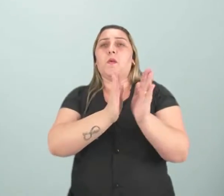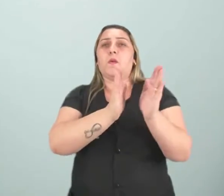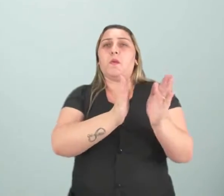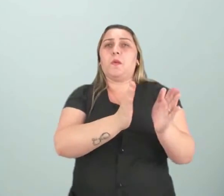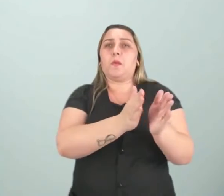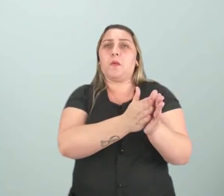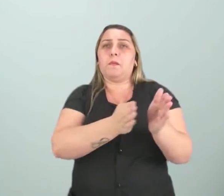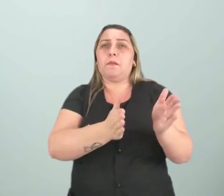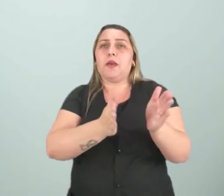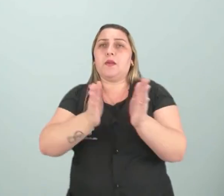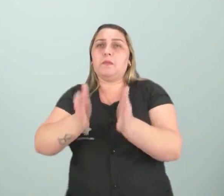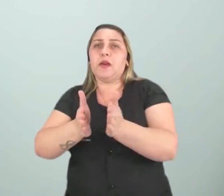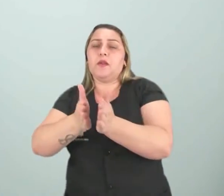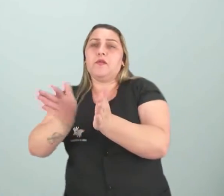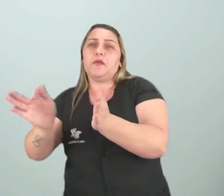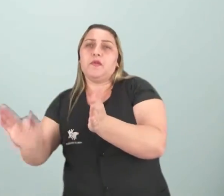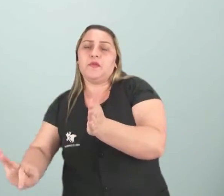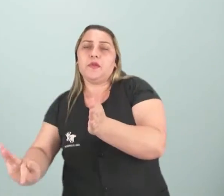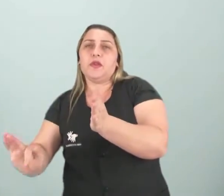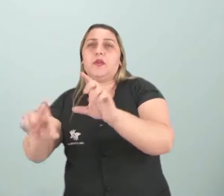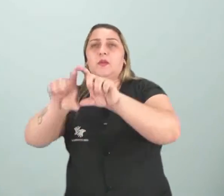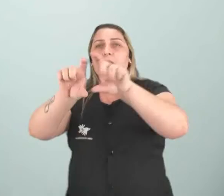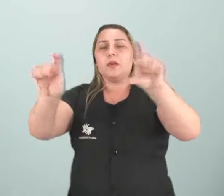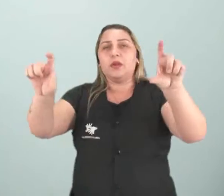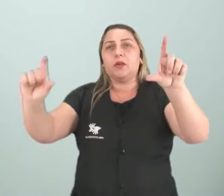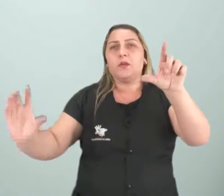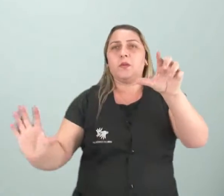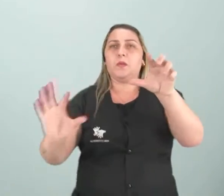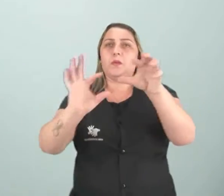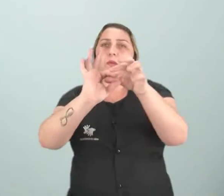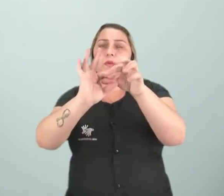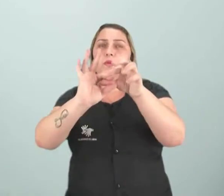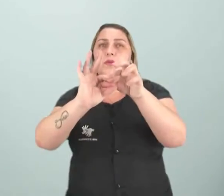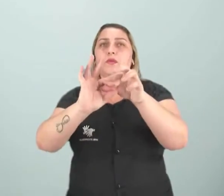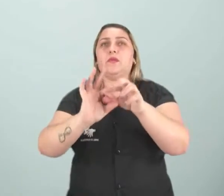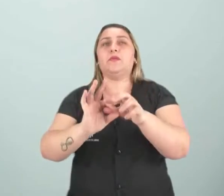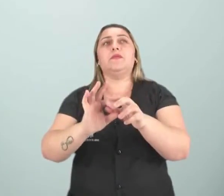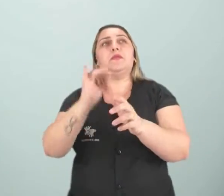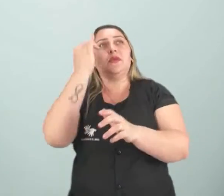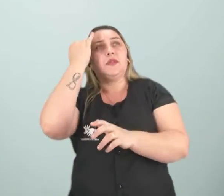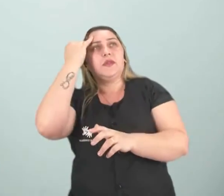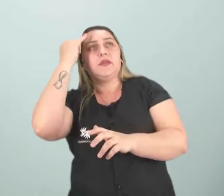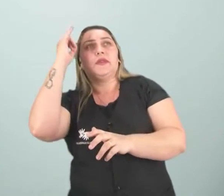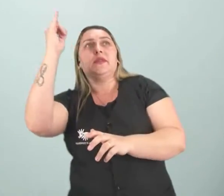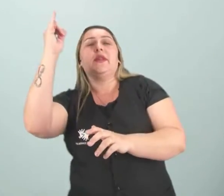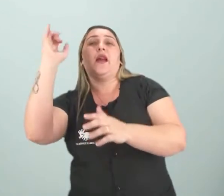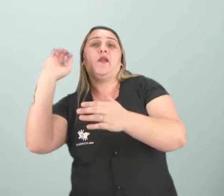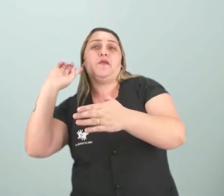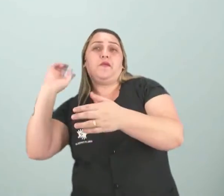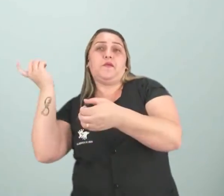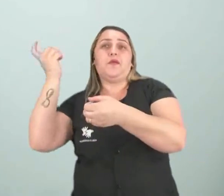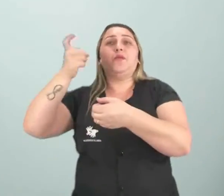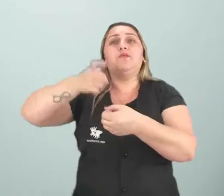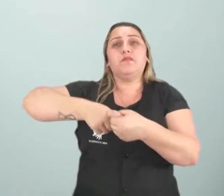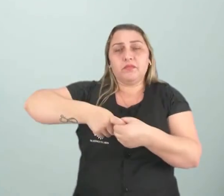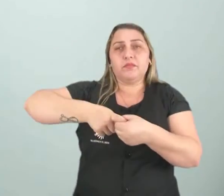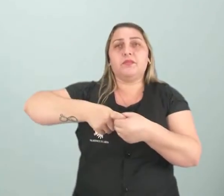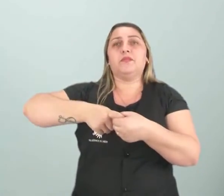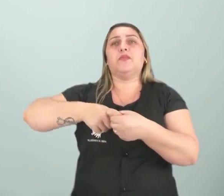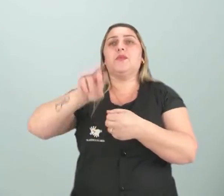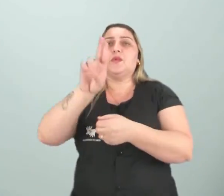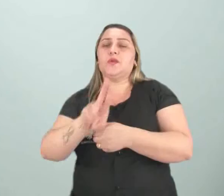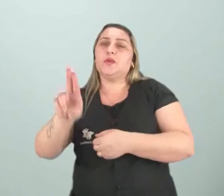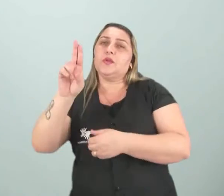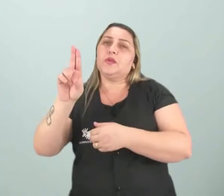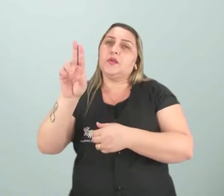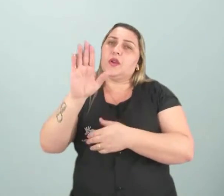meio e fim. Um parágrafo ligado ao outro, ideias sendo retomadas através do uso